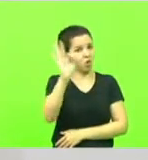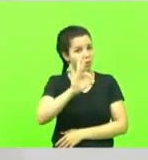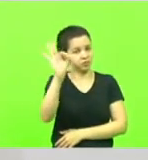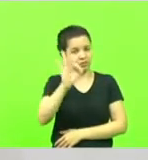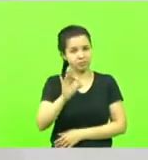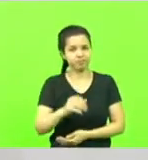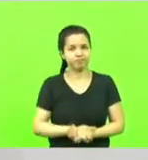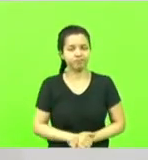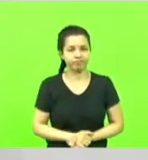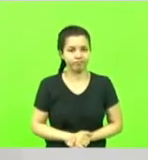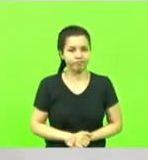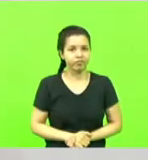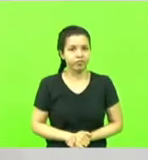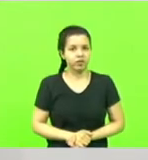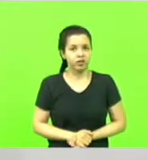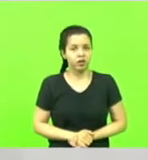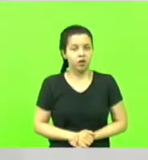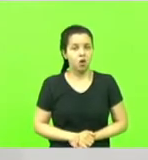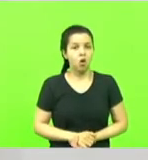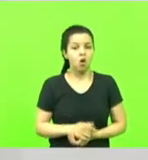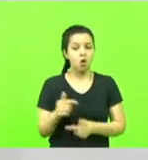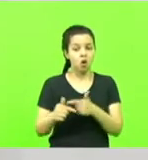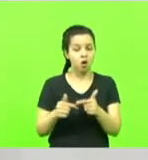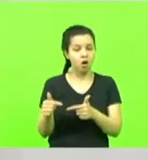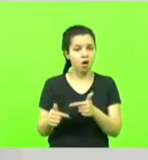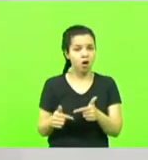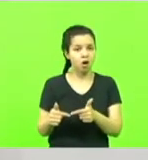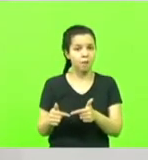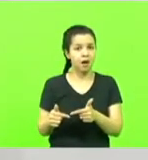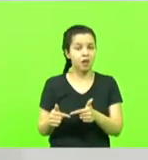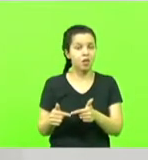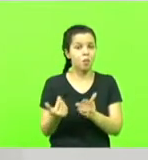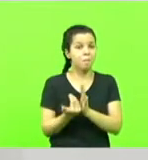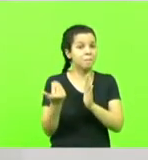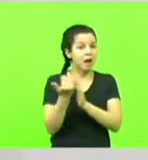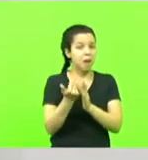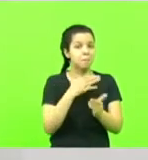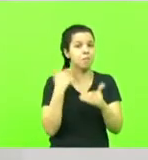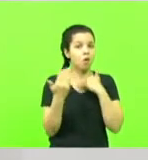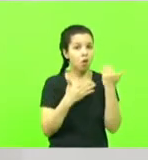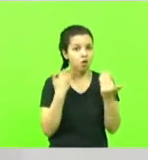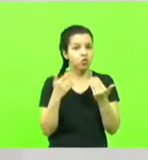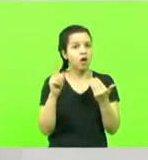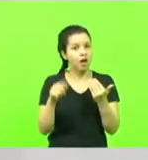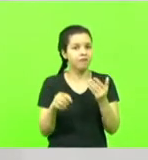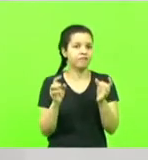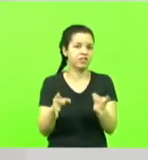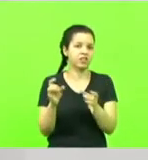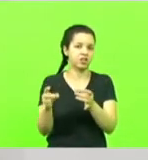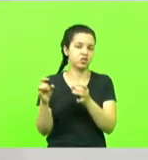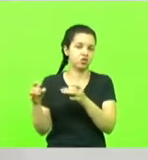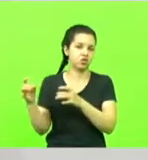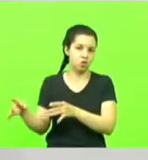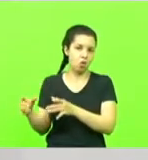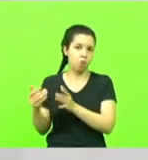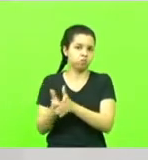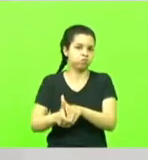que registrou, senhores deputados, a maior alta de mortes foi o vendedor do comércio atacadista, com elevação